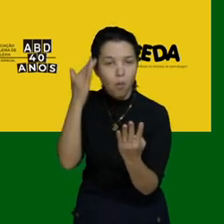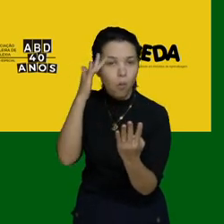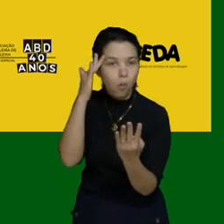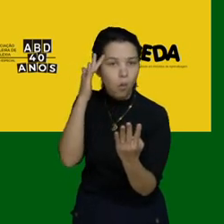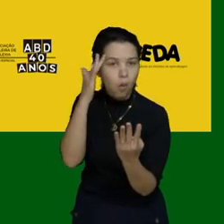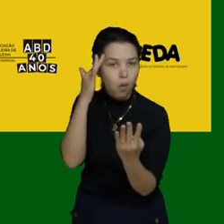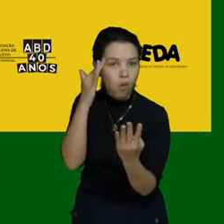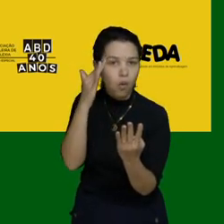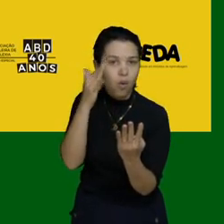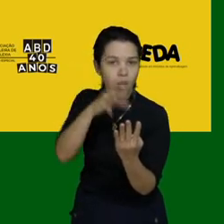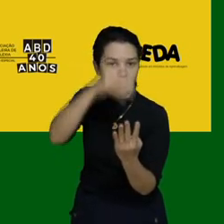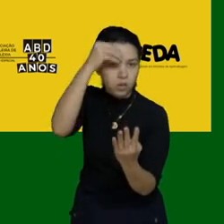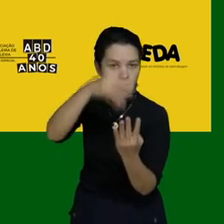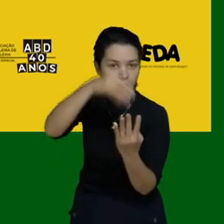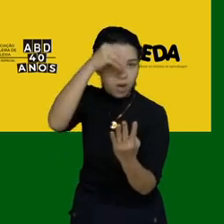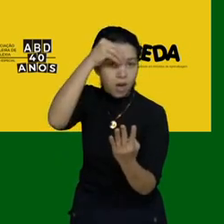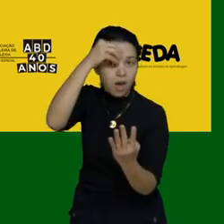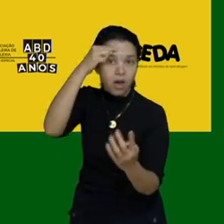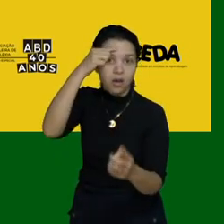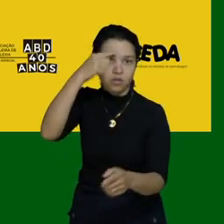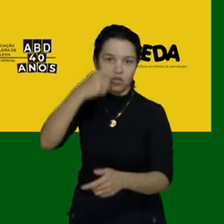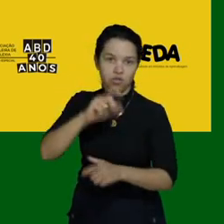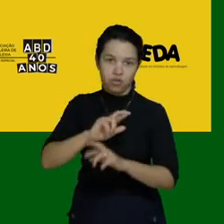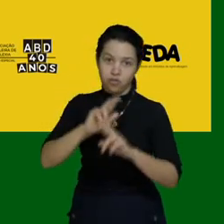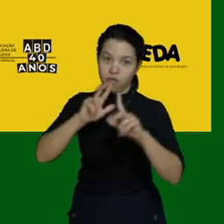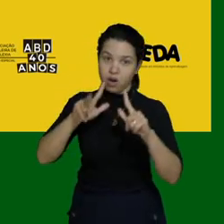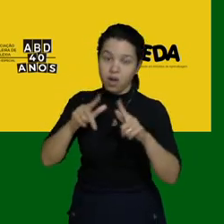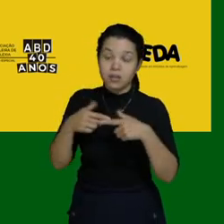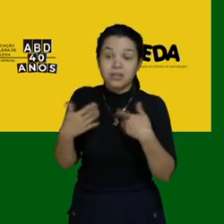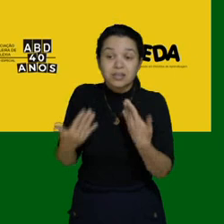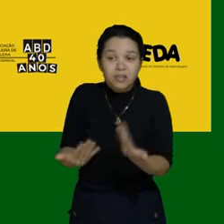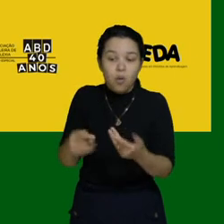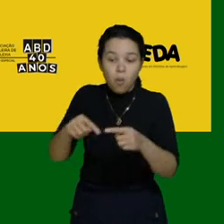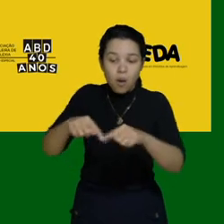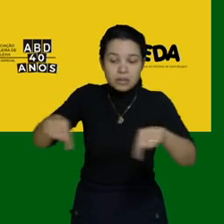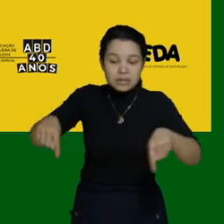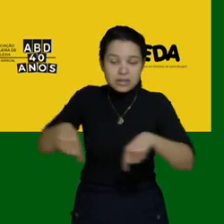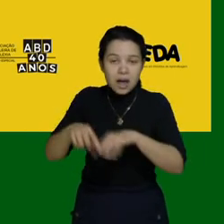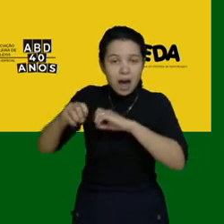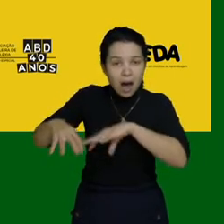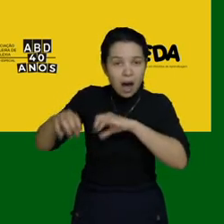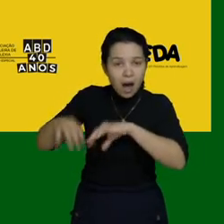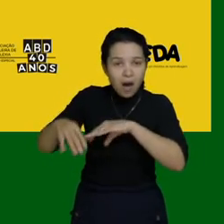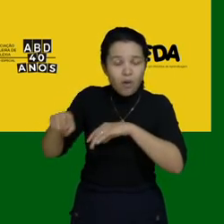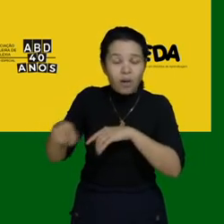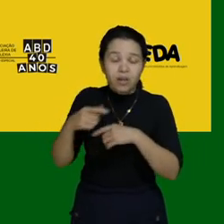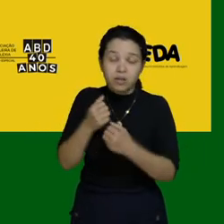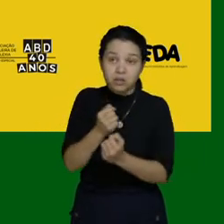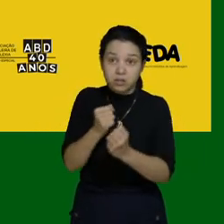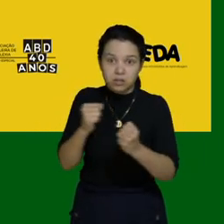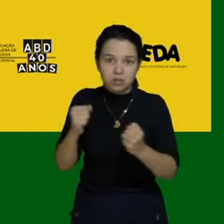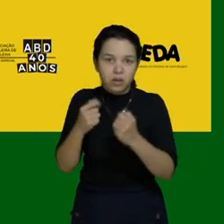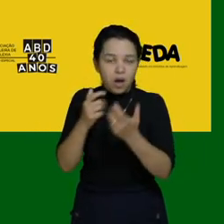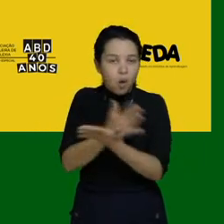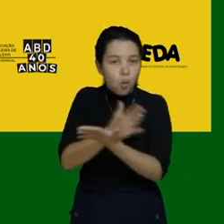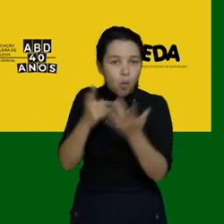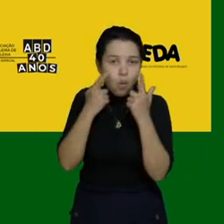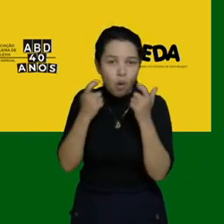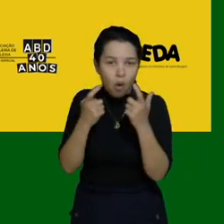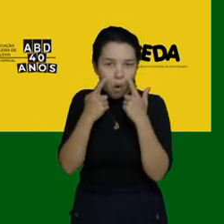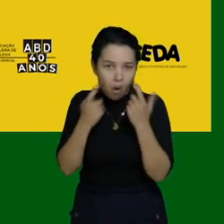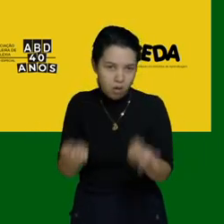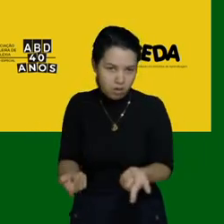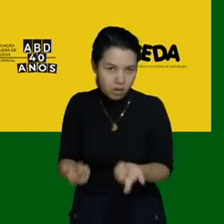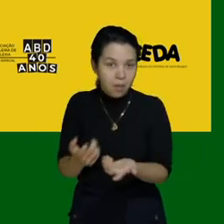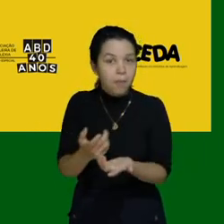a sala de aula para eles é muito estressante Muitos Choram mas quando eles começam a intervenção Eles já vão melhor os